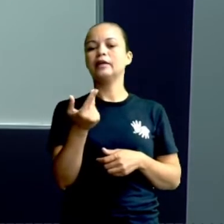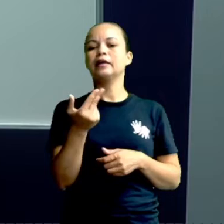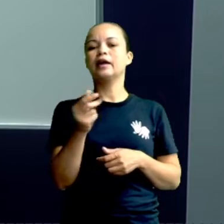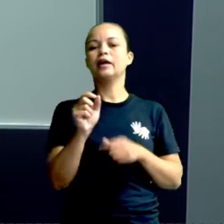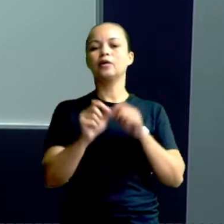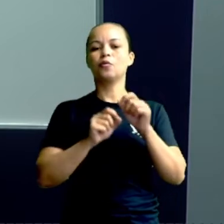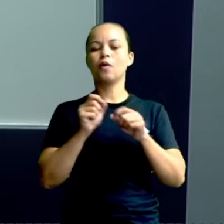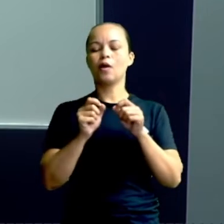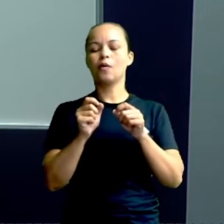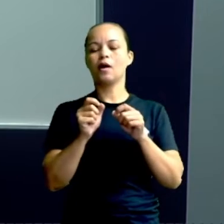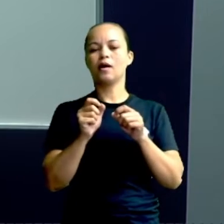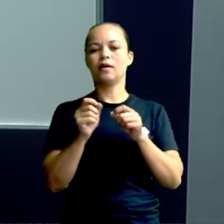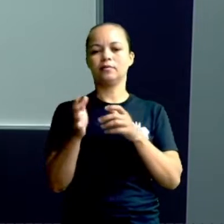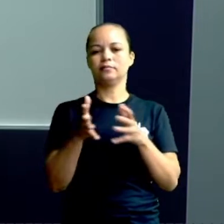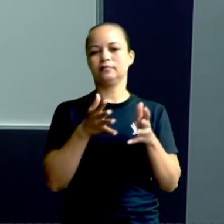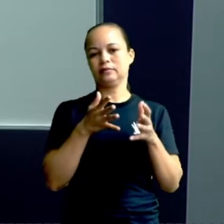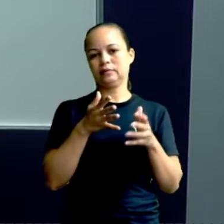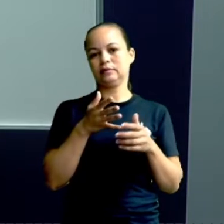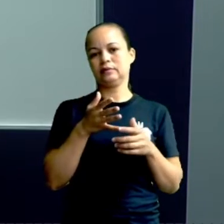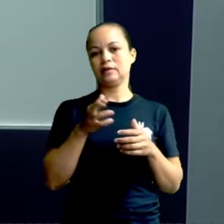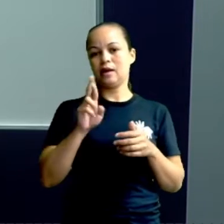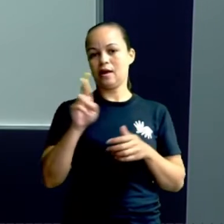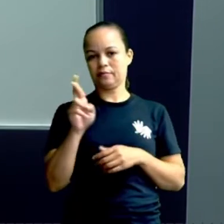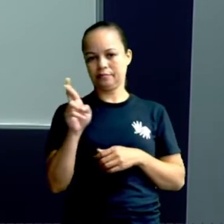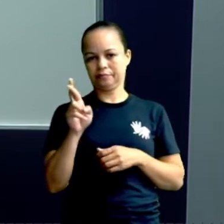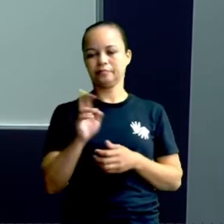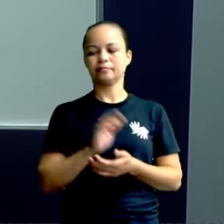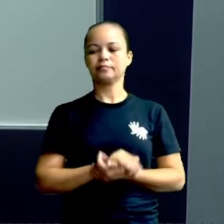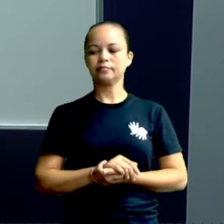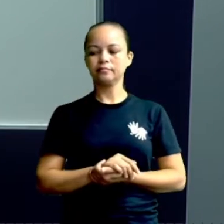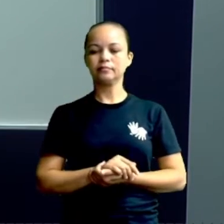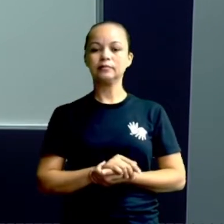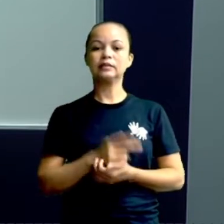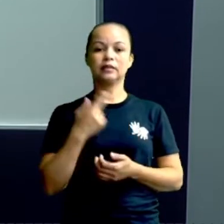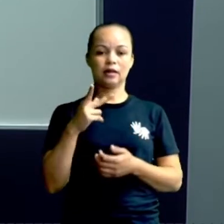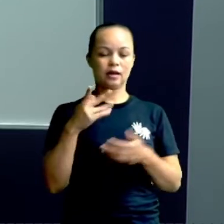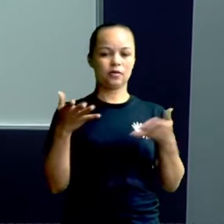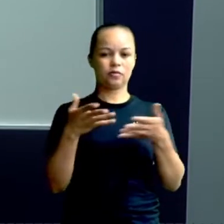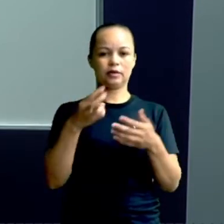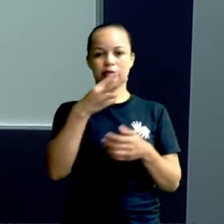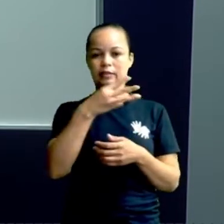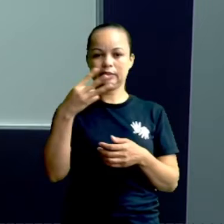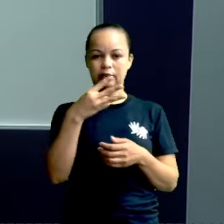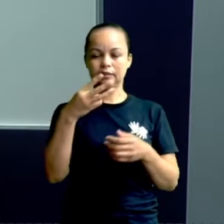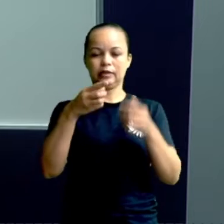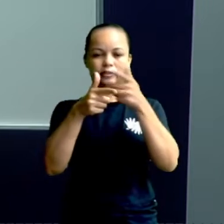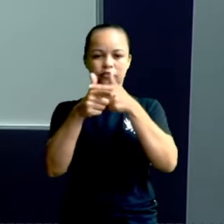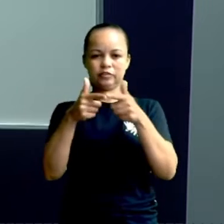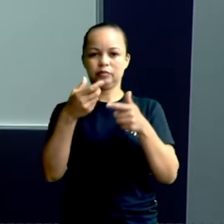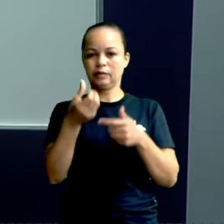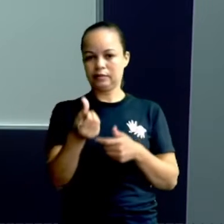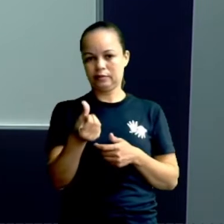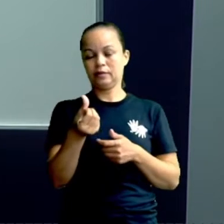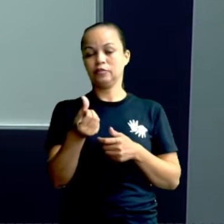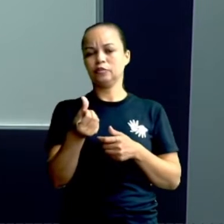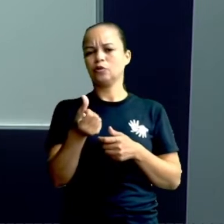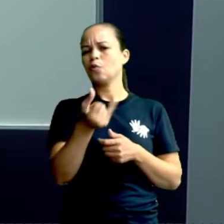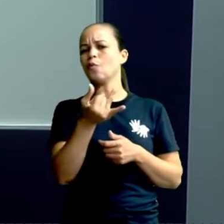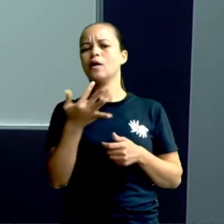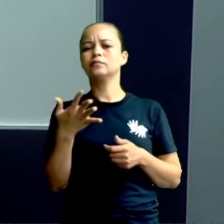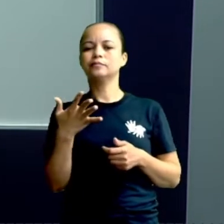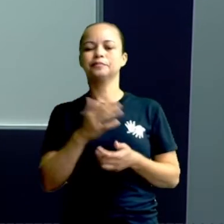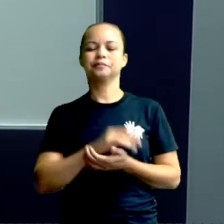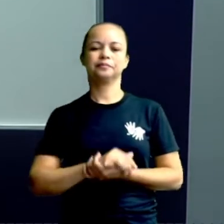Esse valor é igual ao raio. Então, vamos dividir agora? 33 dividido para 6, quanto